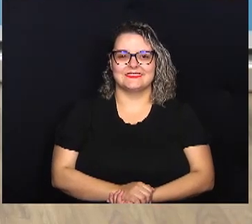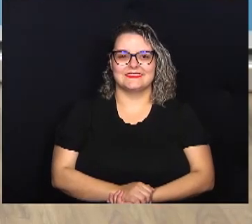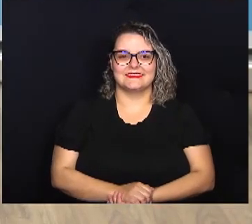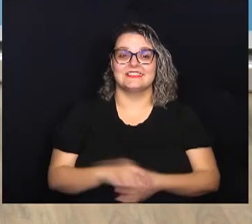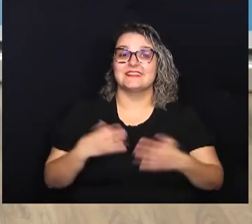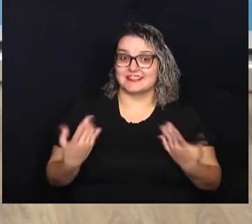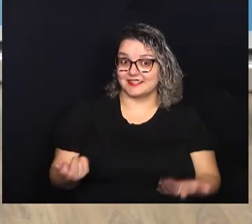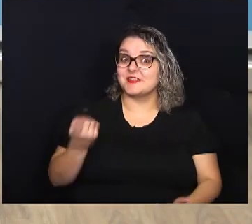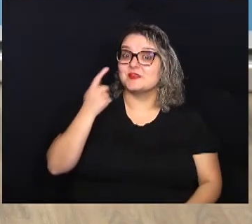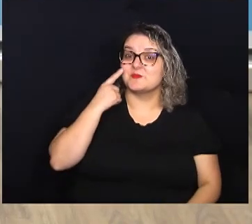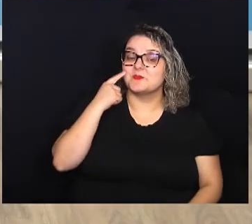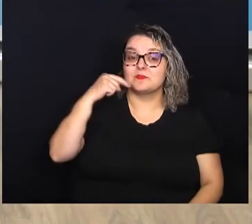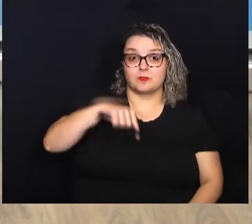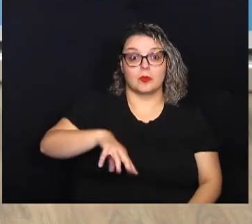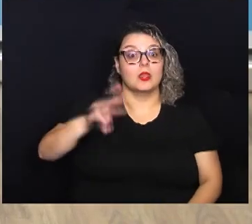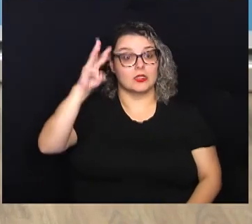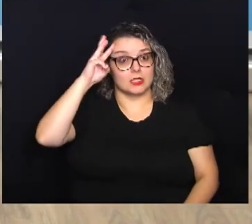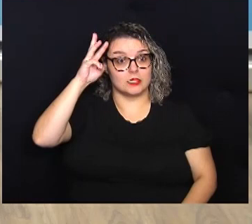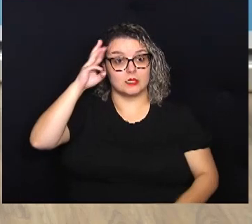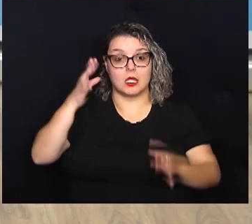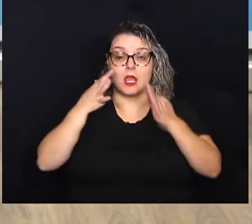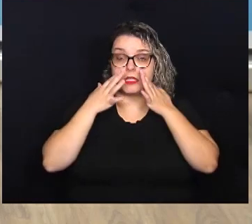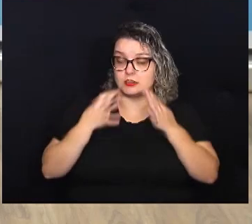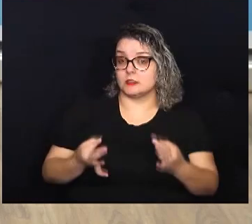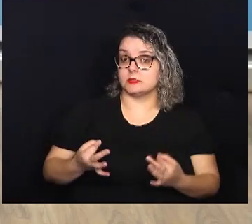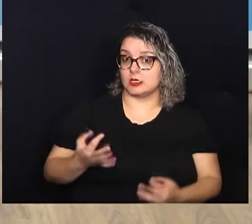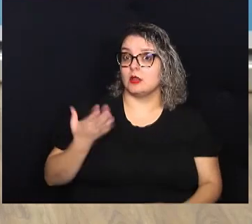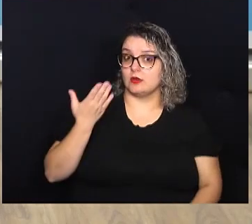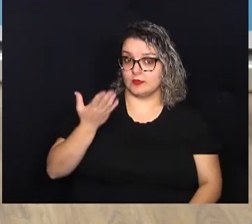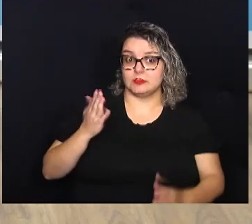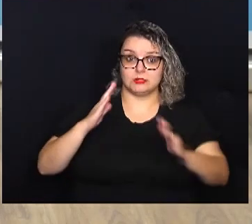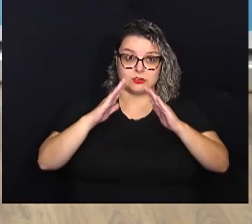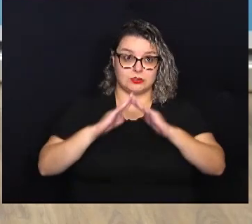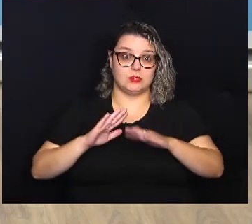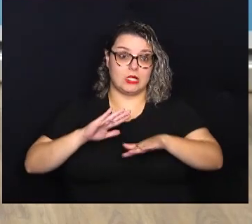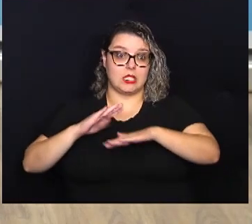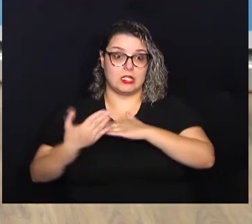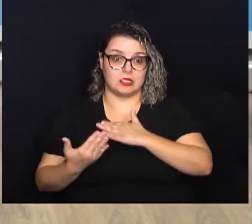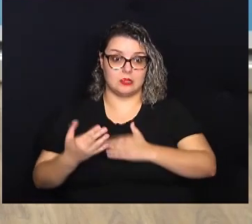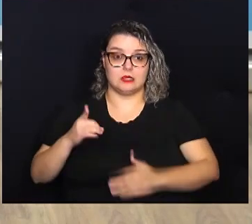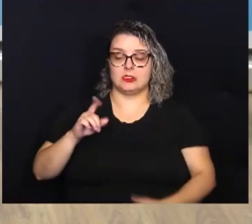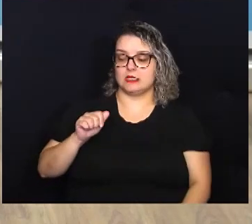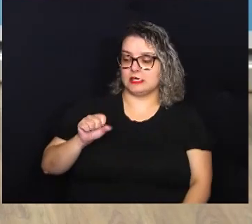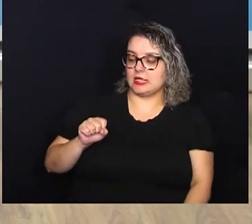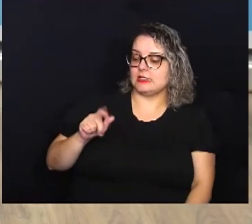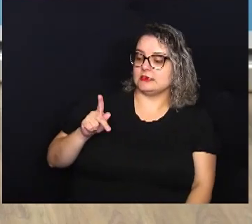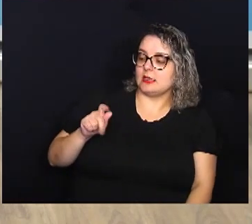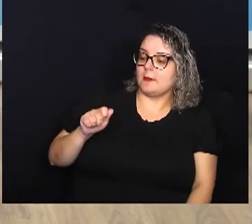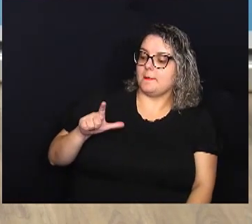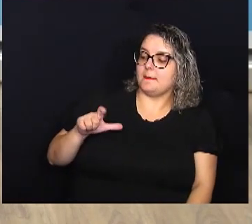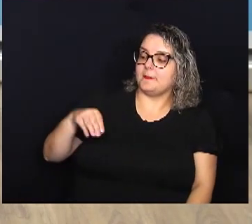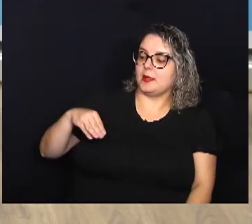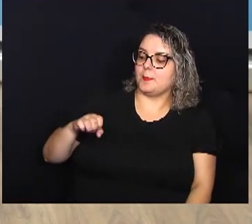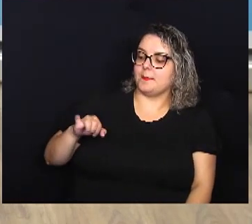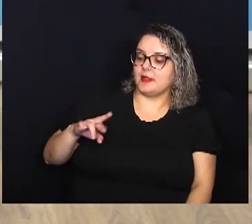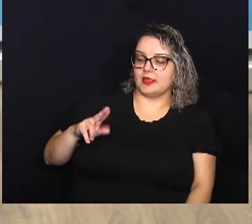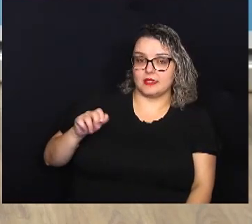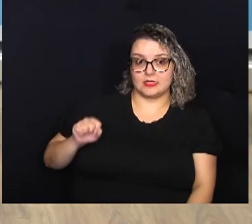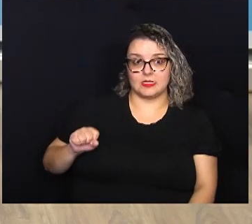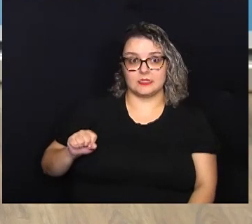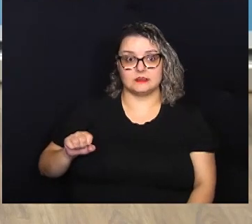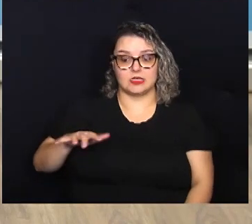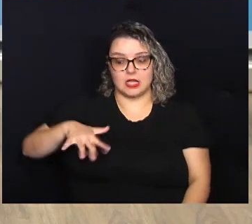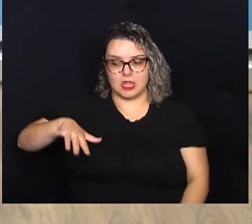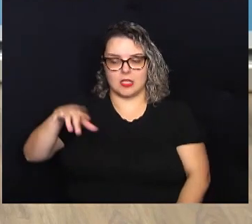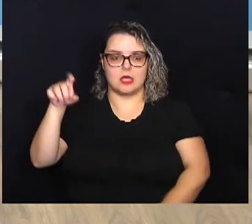Olha aí nesta terça-feira a atenção que você que mora aí no bairro das Palmeiras aí em Barão